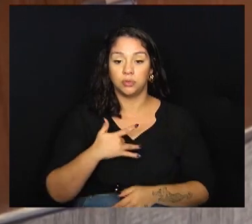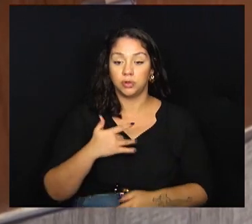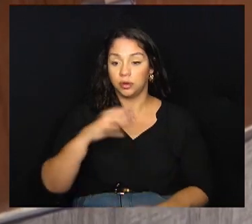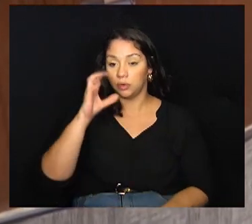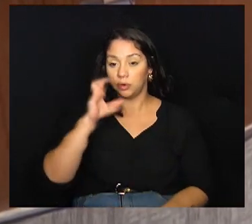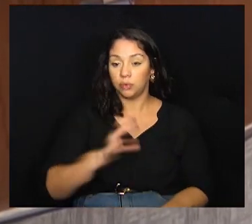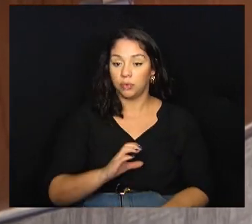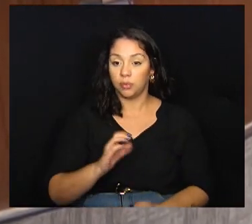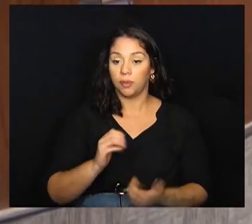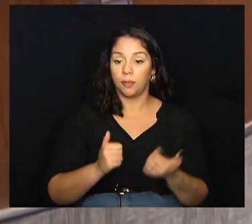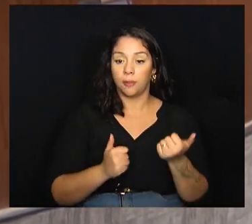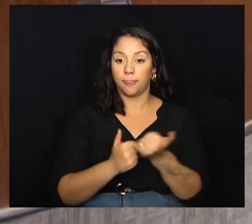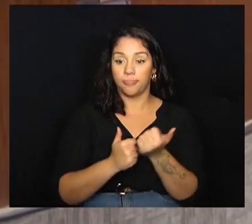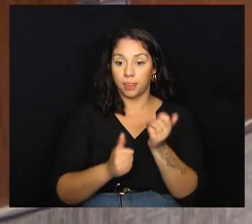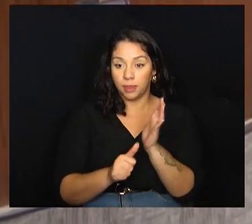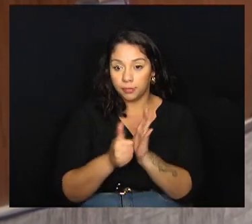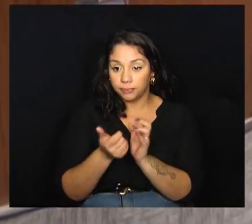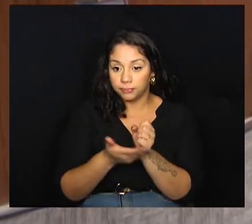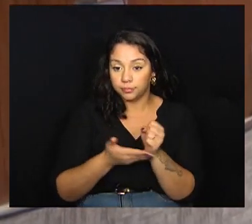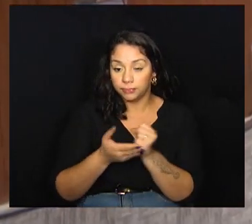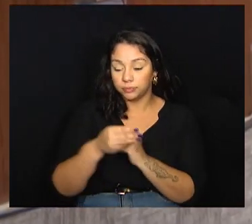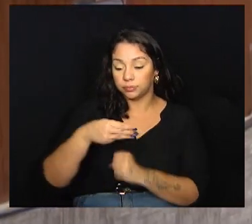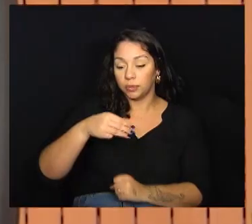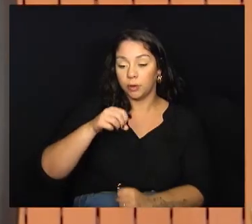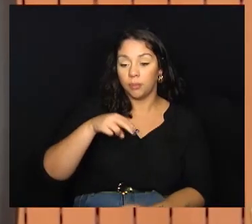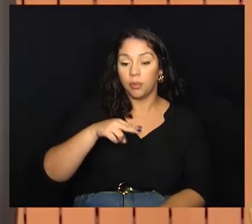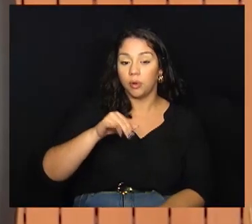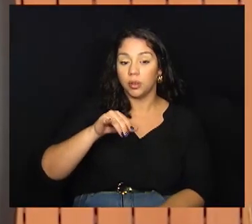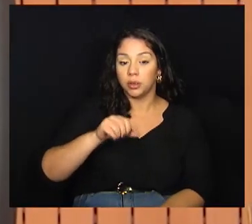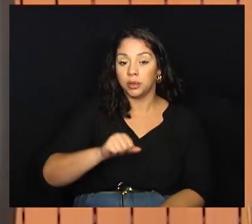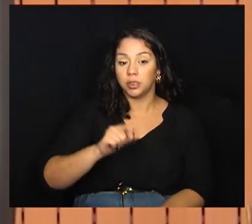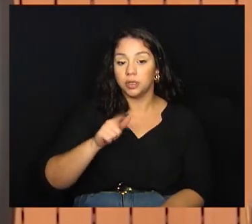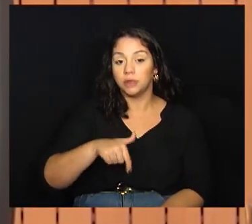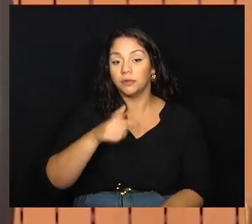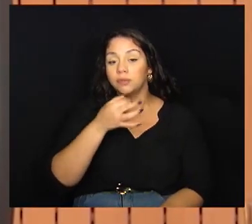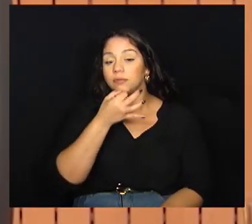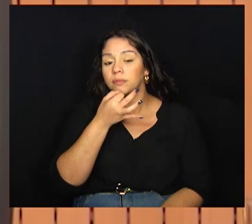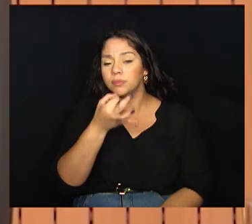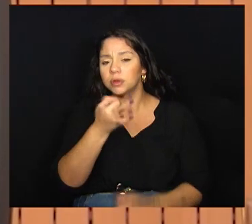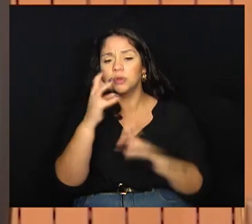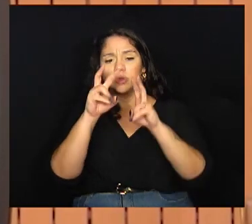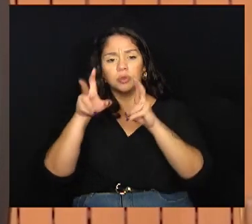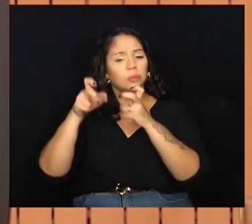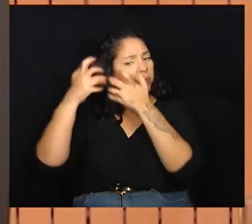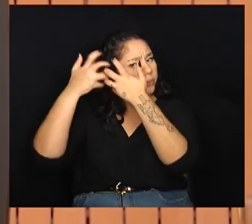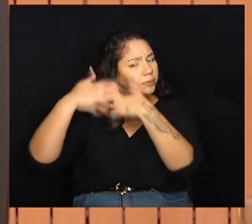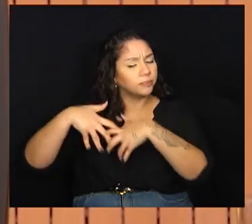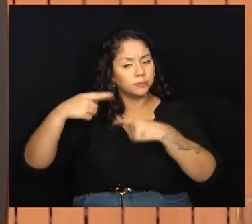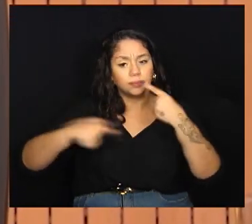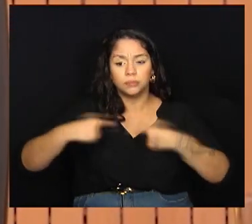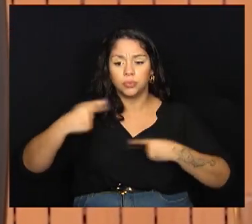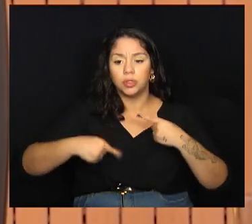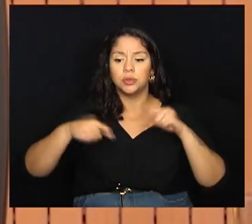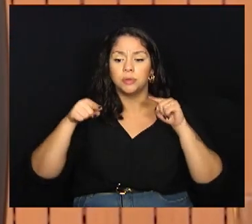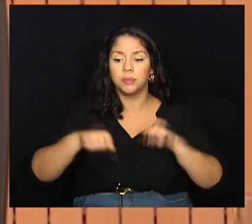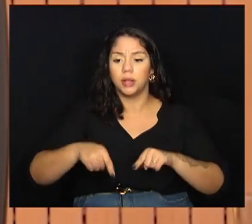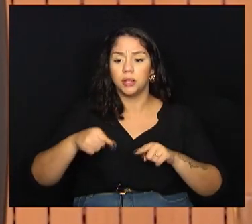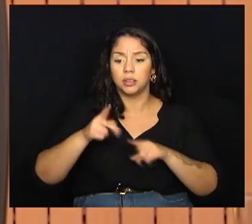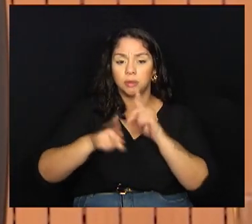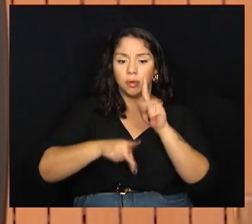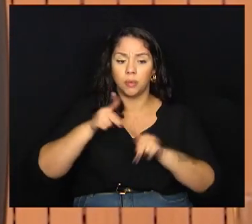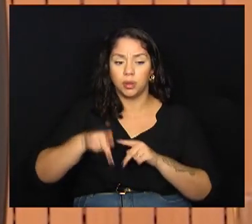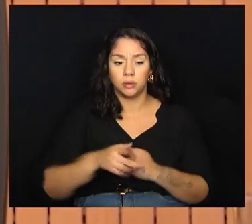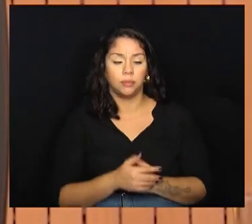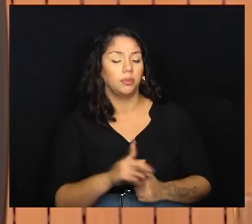de atenção primária, Mônica Macedo Nunes, comentou sobre pensar em políticas para essa população. Nós